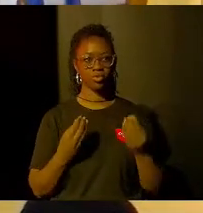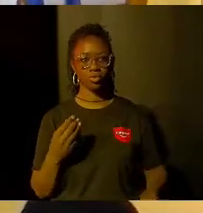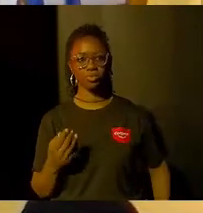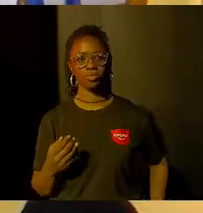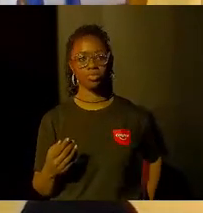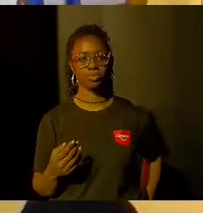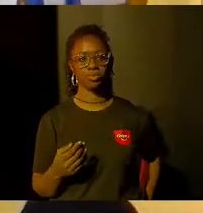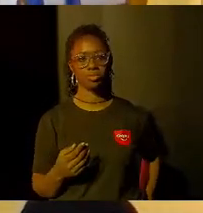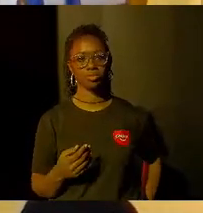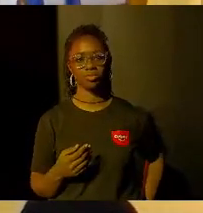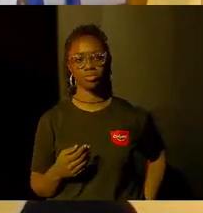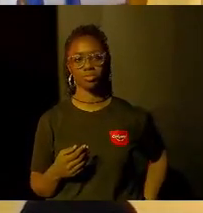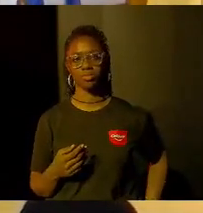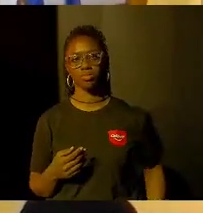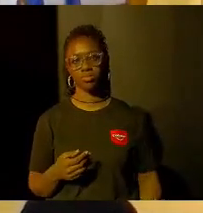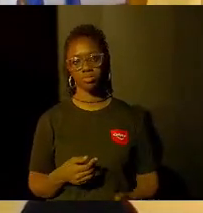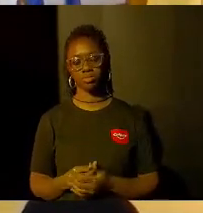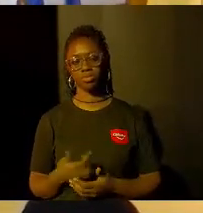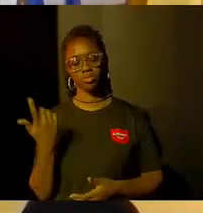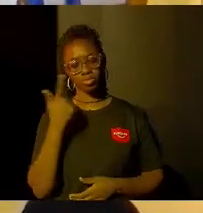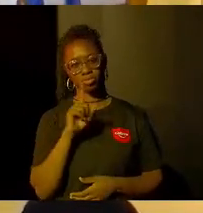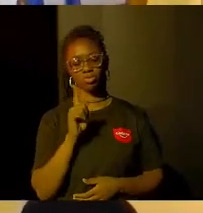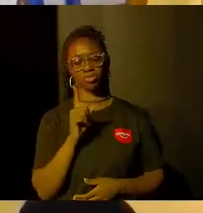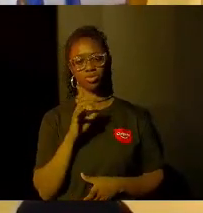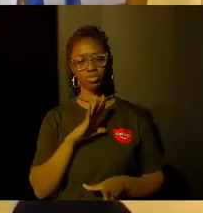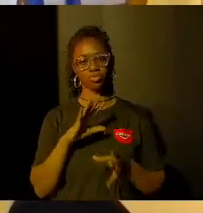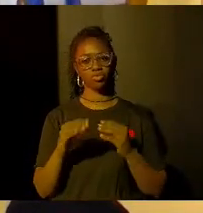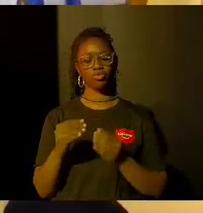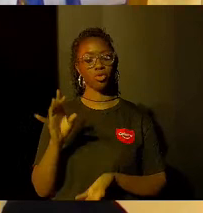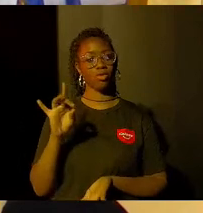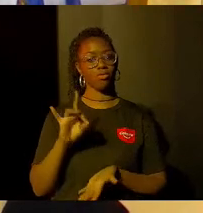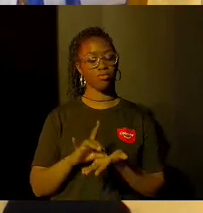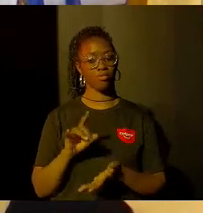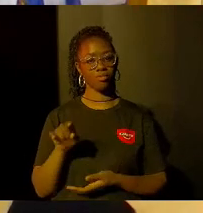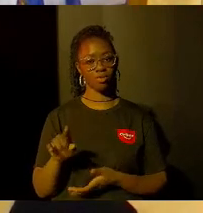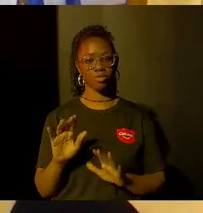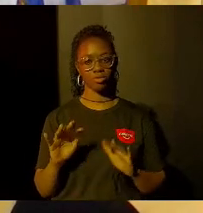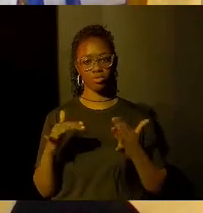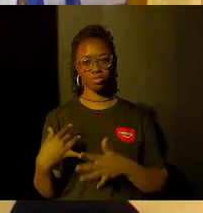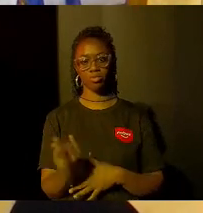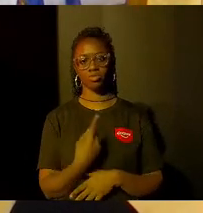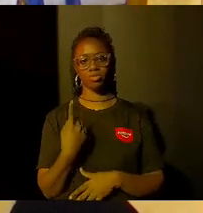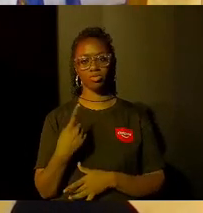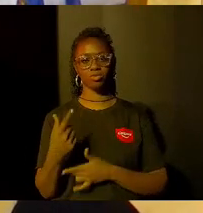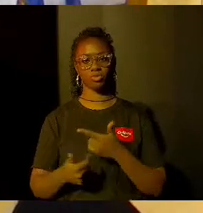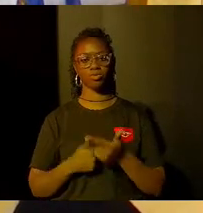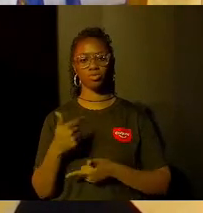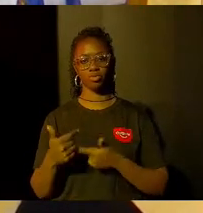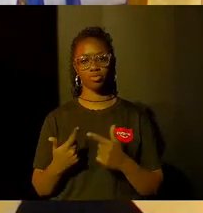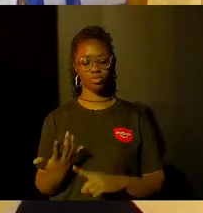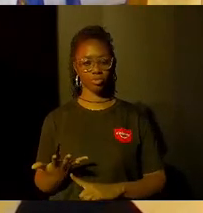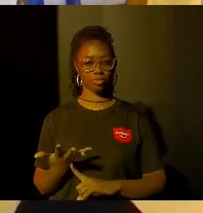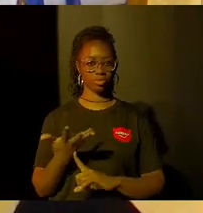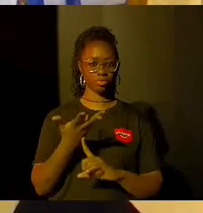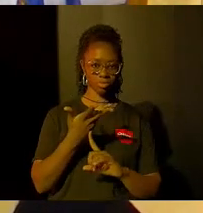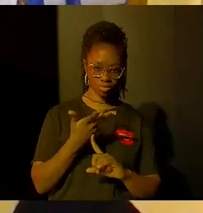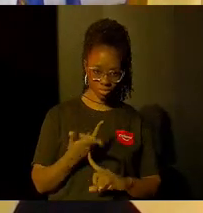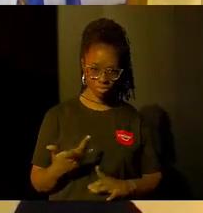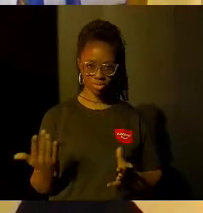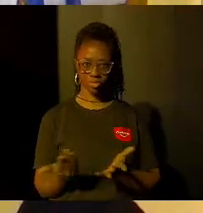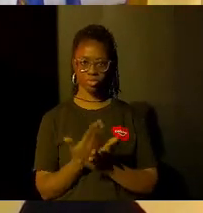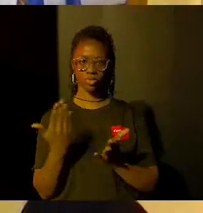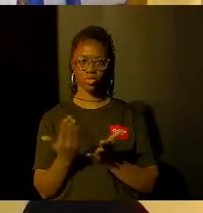eu não consigo fugir do fato de que quando a gente vai fazer uma obra de arte um livro um